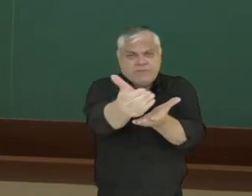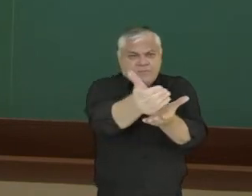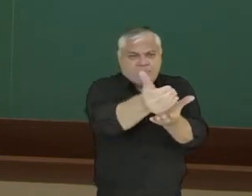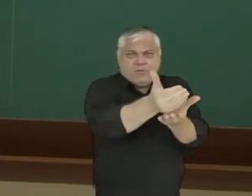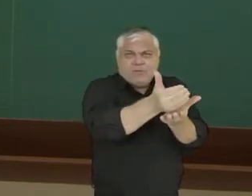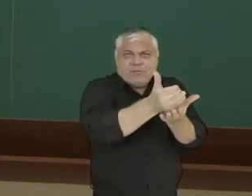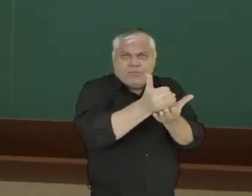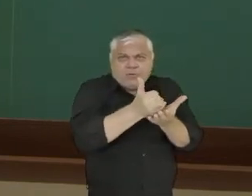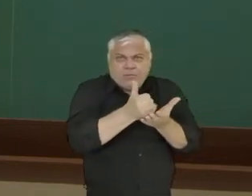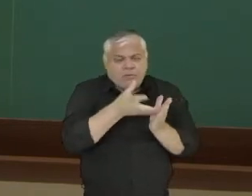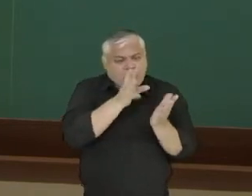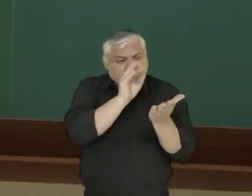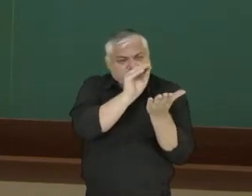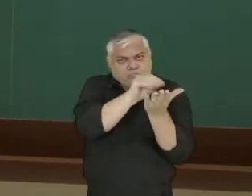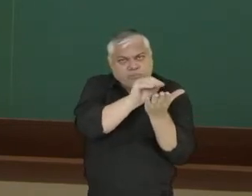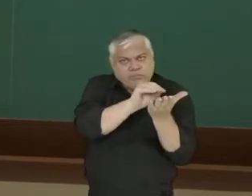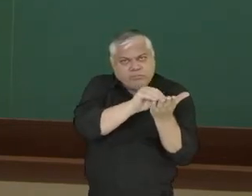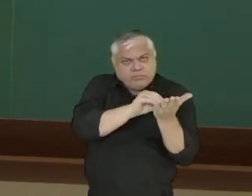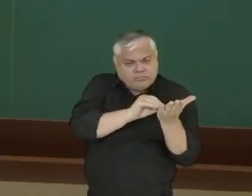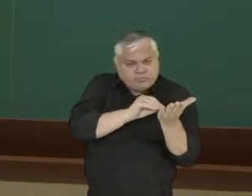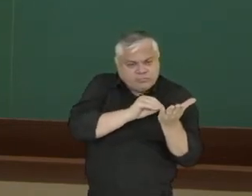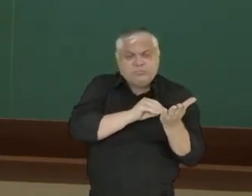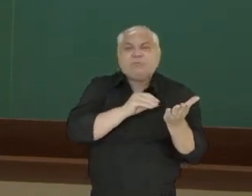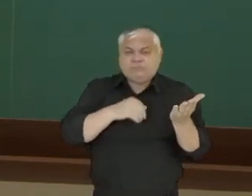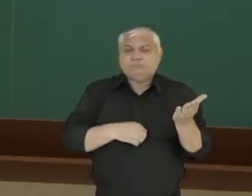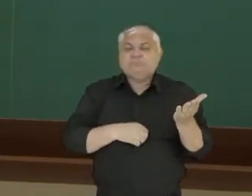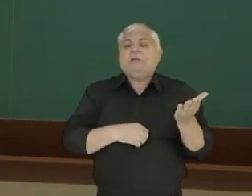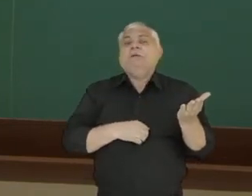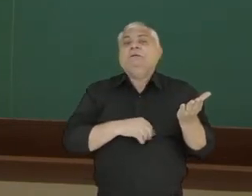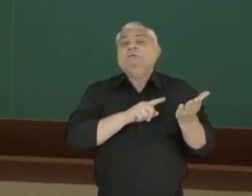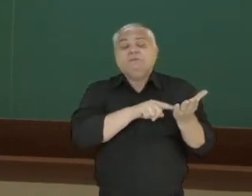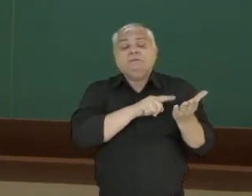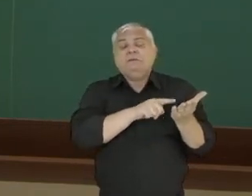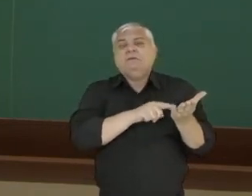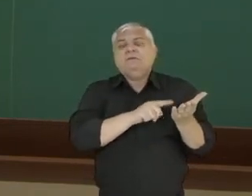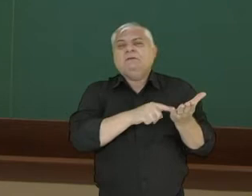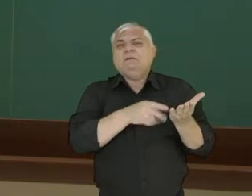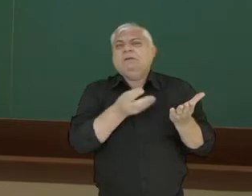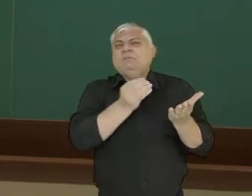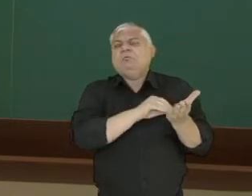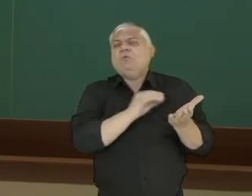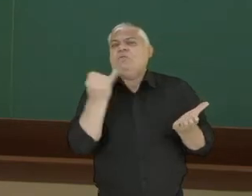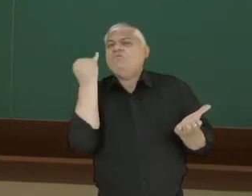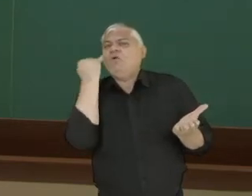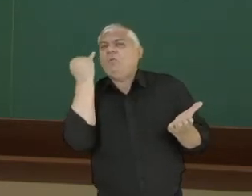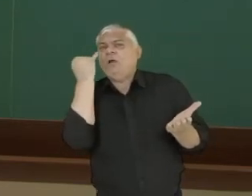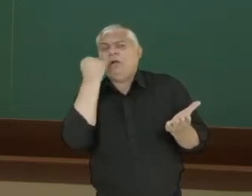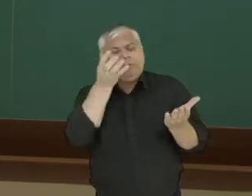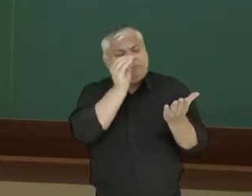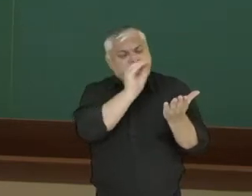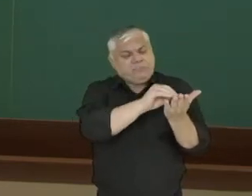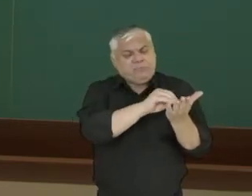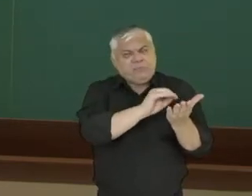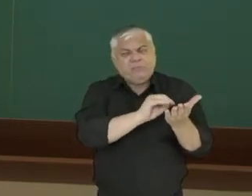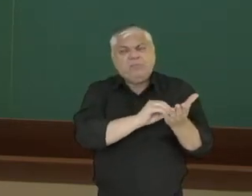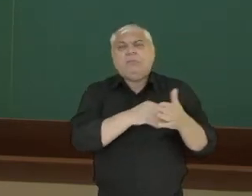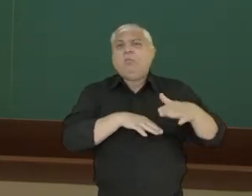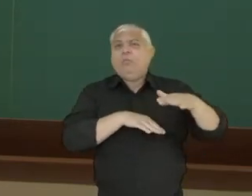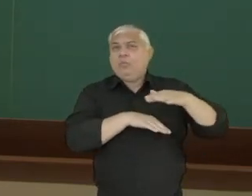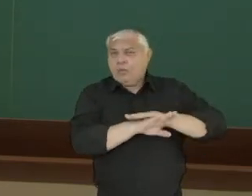elas acabam sendo armazenadas. E o Sistema de Informações Geográficas é justamente um grande banco de dados que